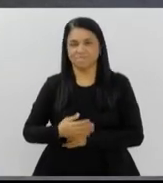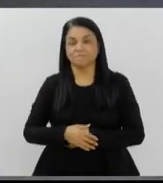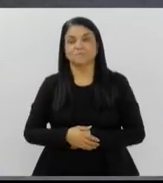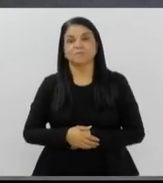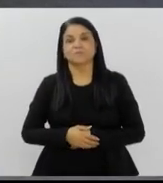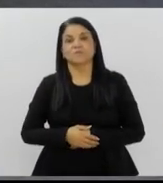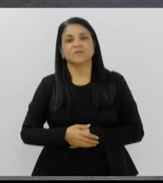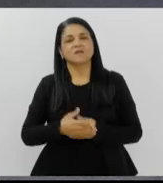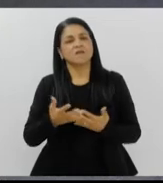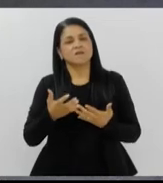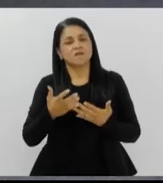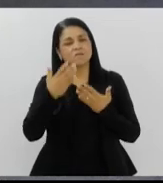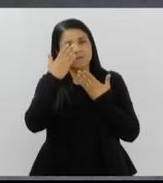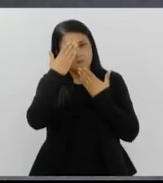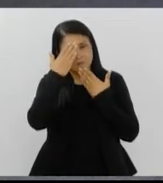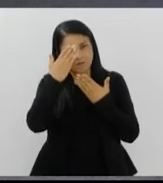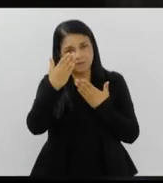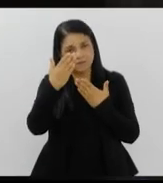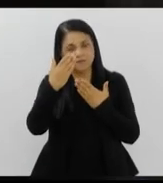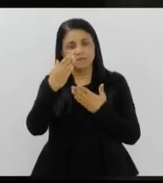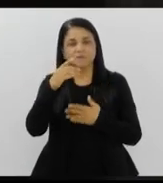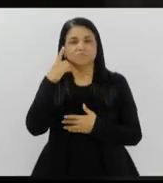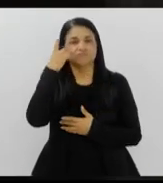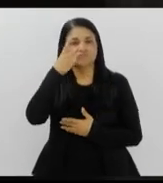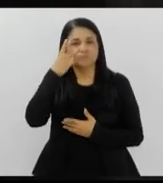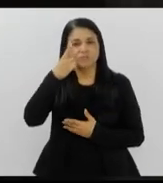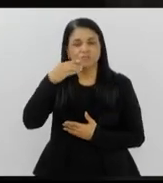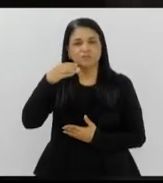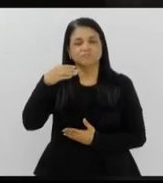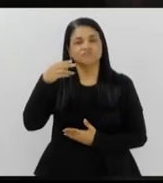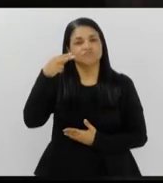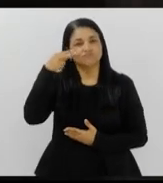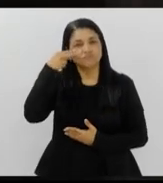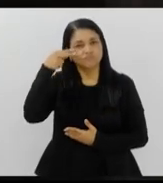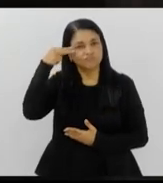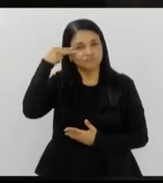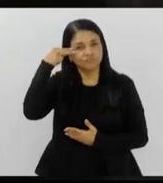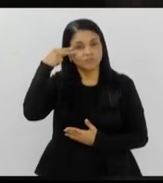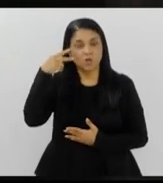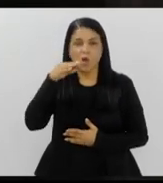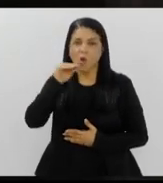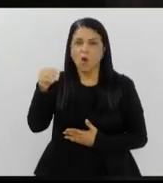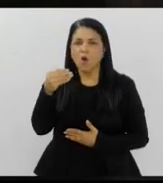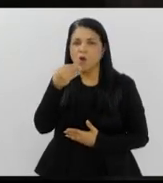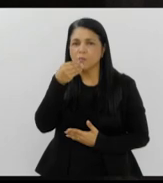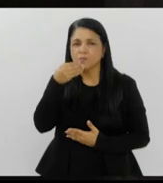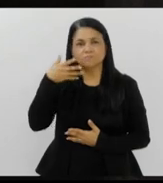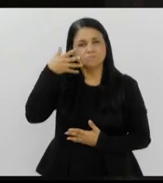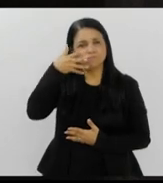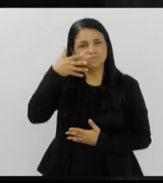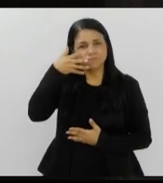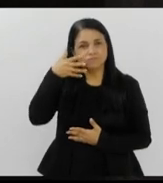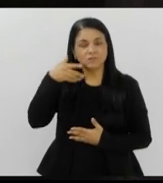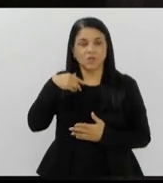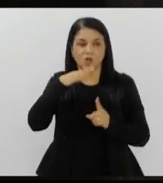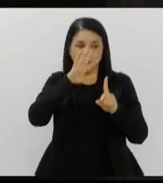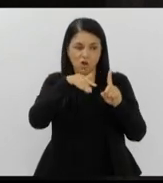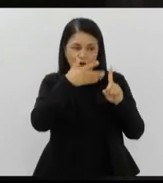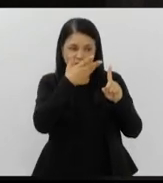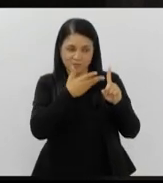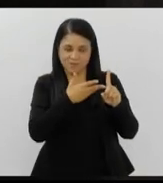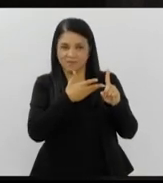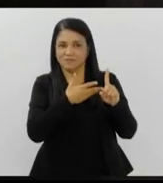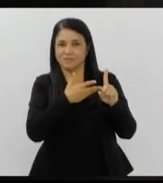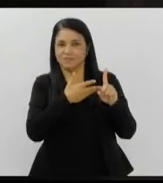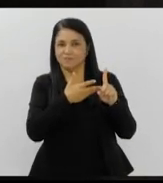Primeiro, queria agradecer aqui a Tia Ju essa oportunidade da palavra, porque a minha homenageada, quem me incumbia